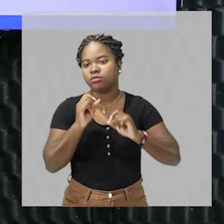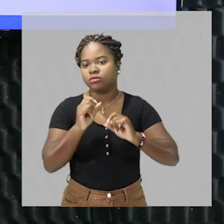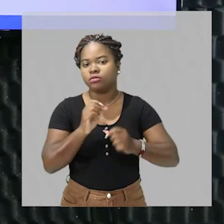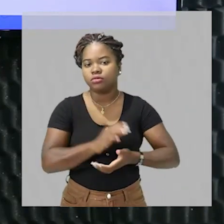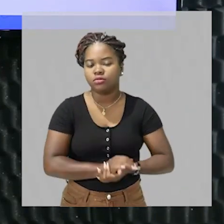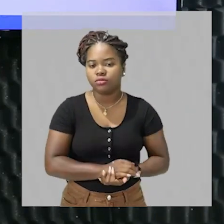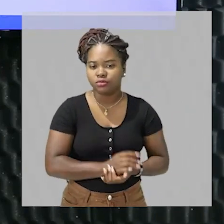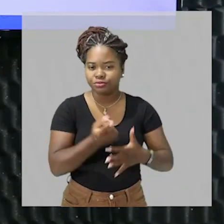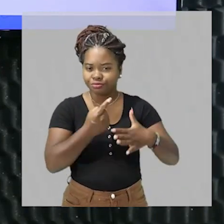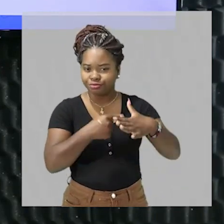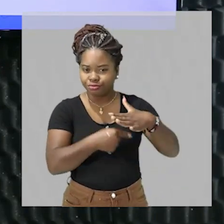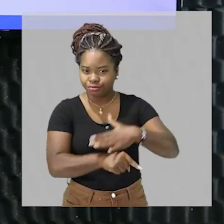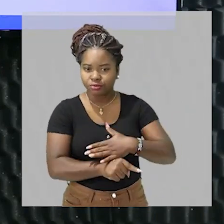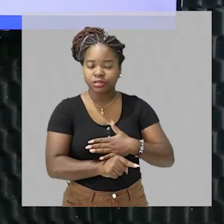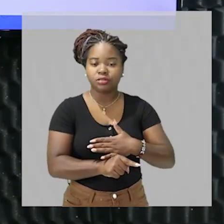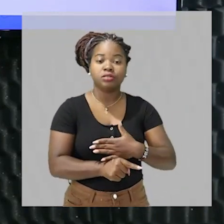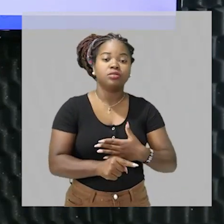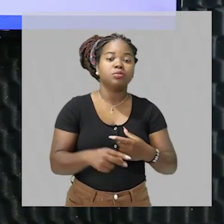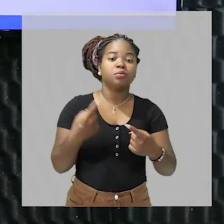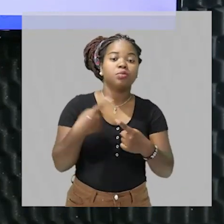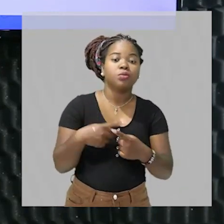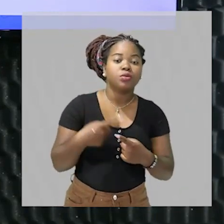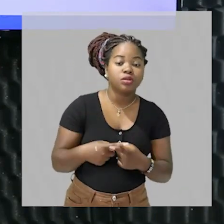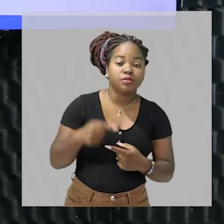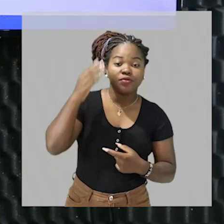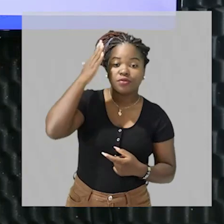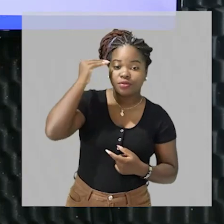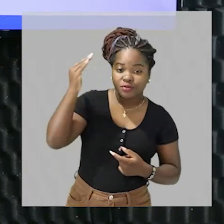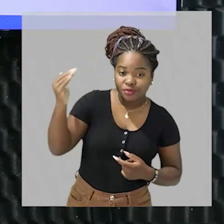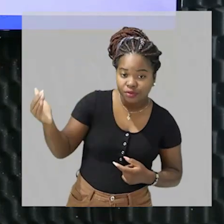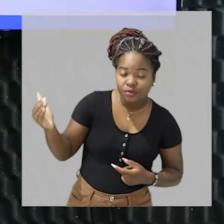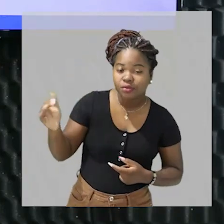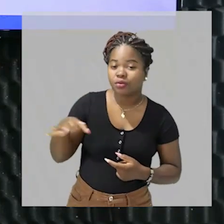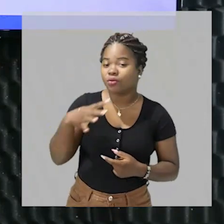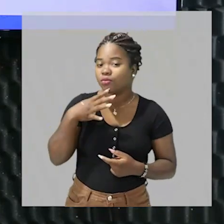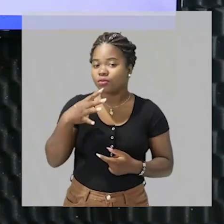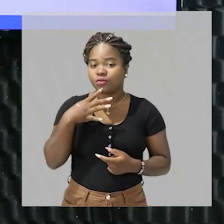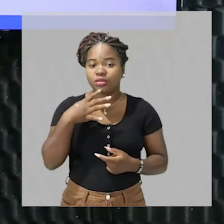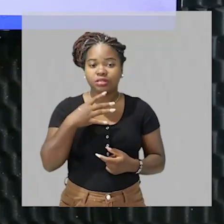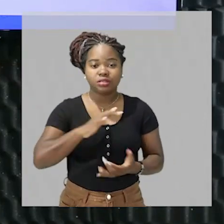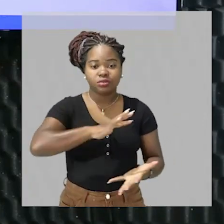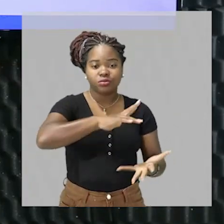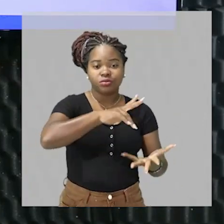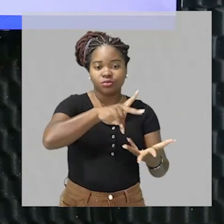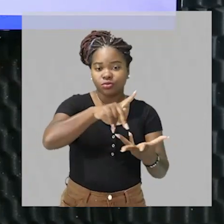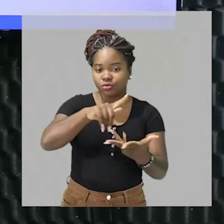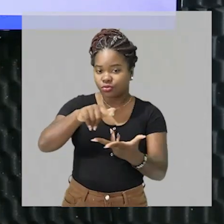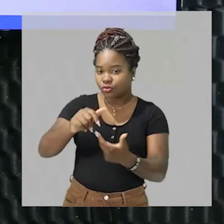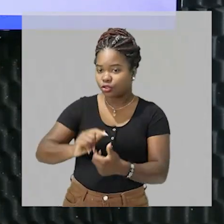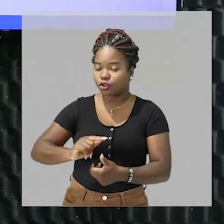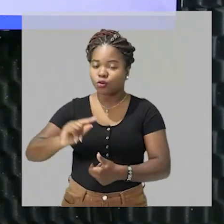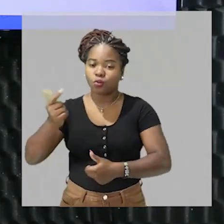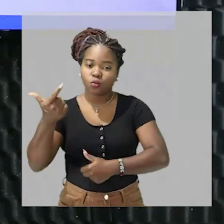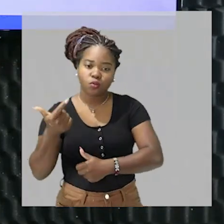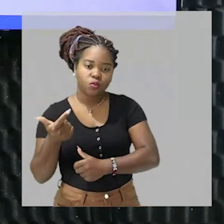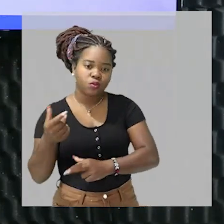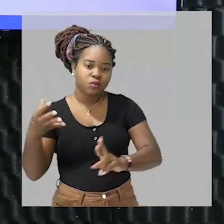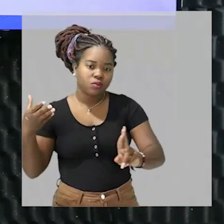Ela virou um nome, inclusive conhecido nacionalmente, com outros desdobramentos e outras